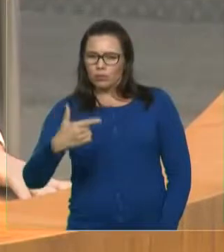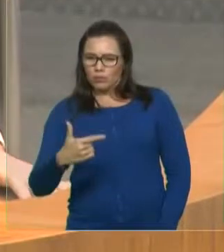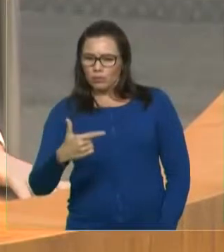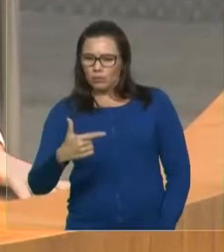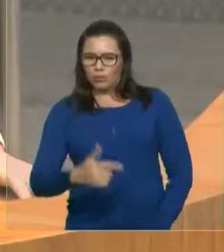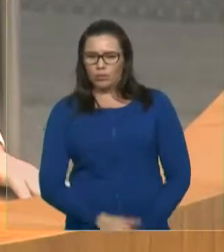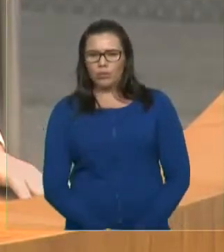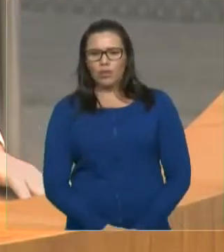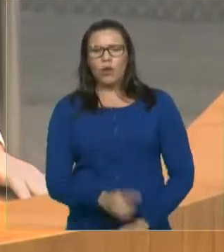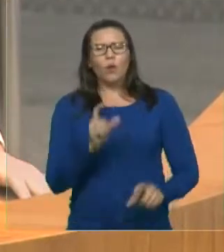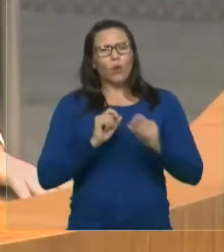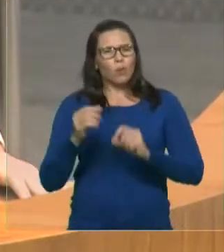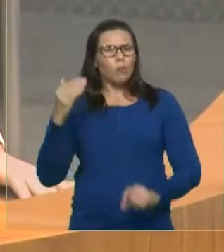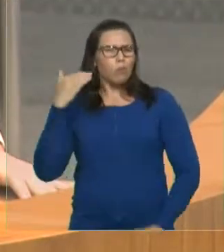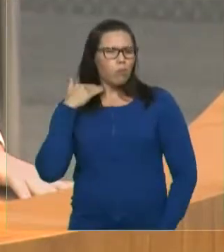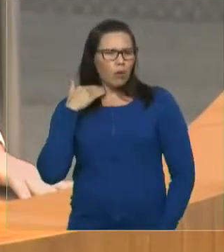instituições